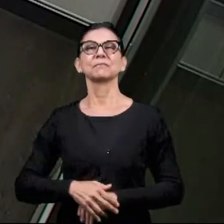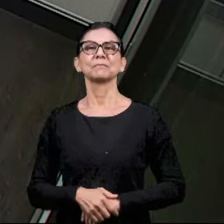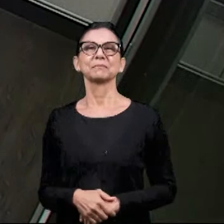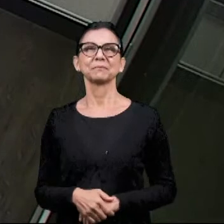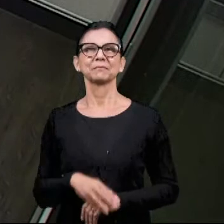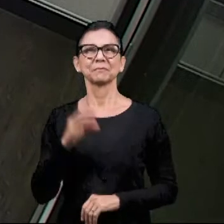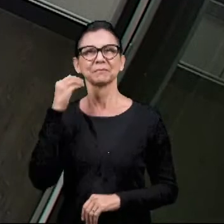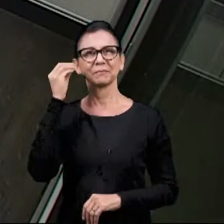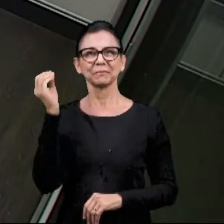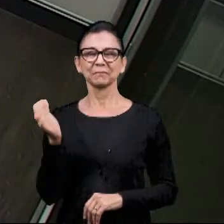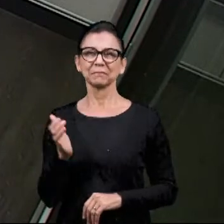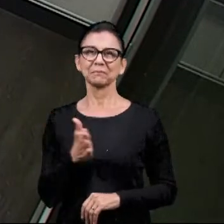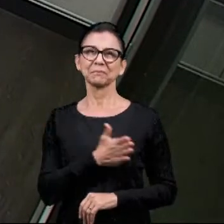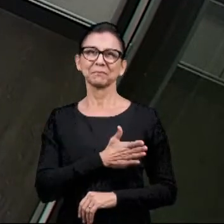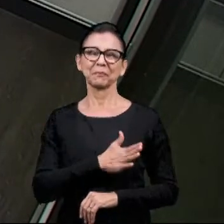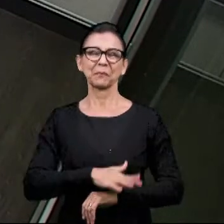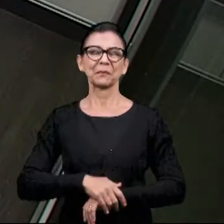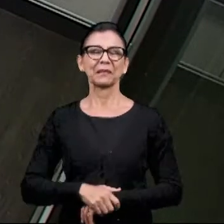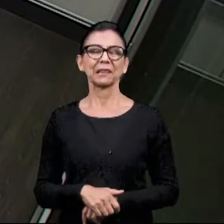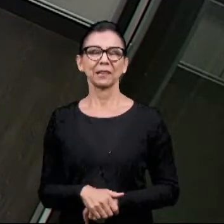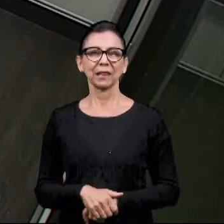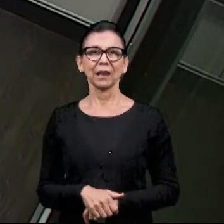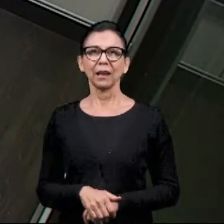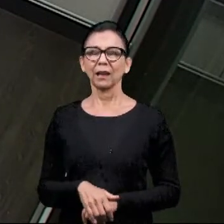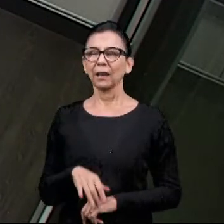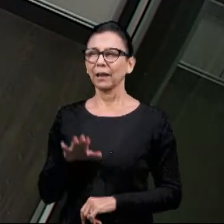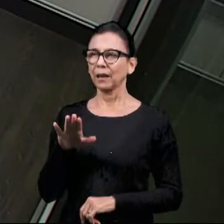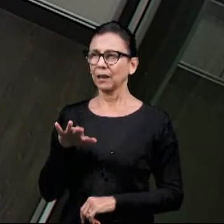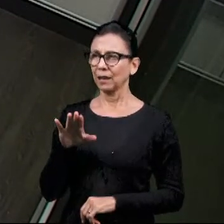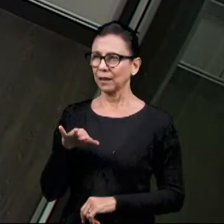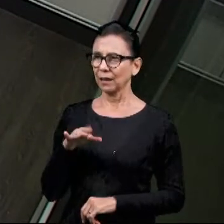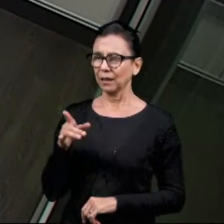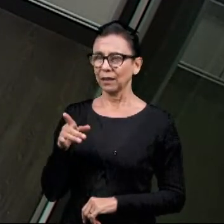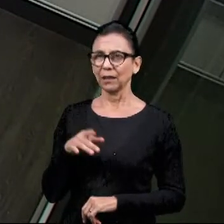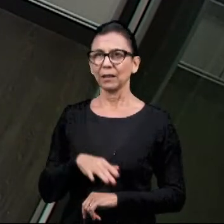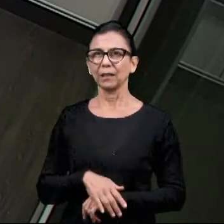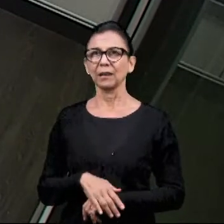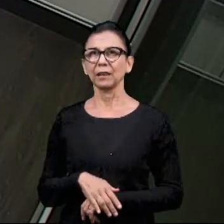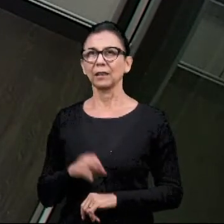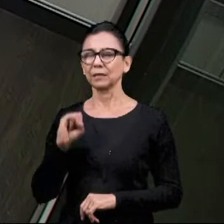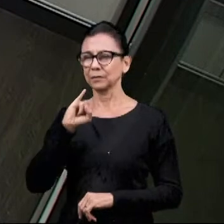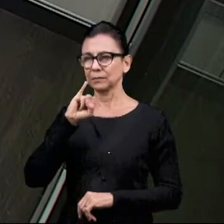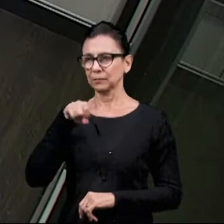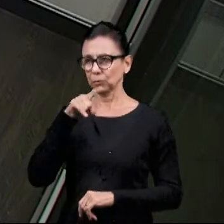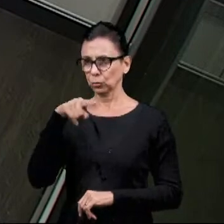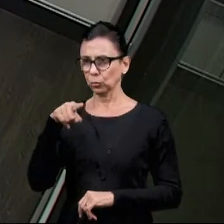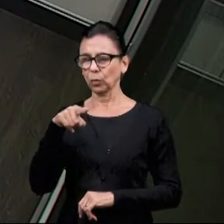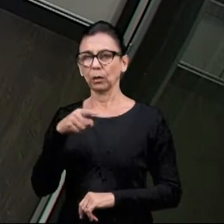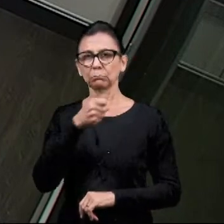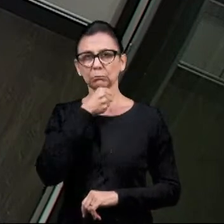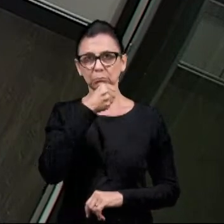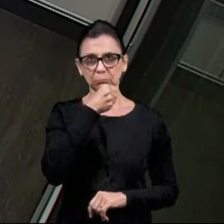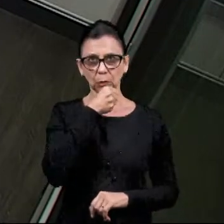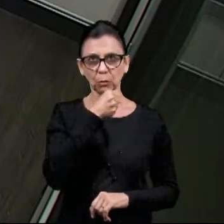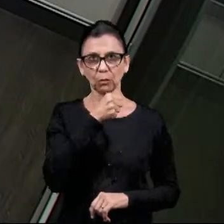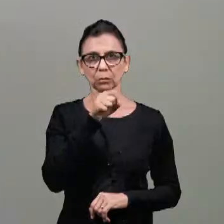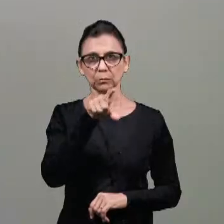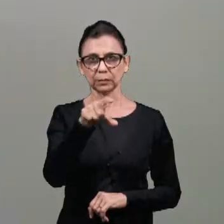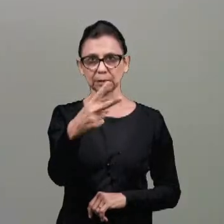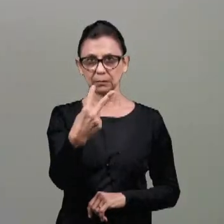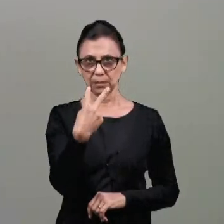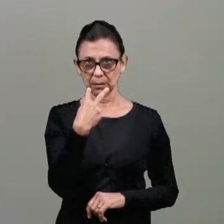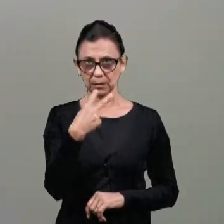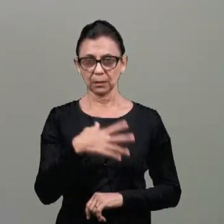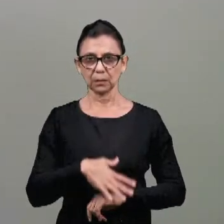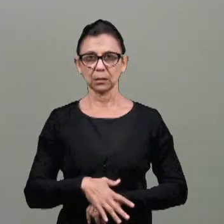experiências até hoje. Aliás, João, Jorge, você que nos acompanha, essa experiência que o